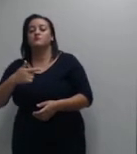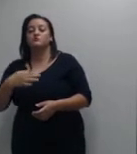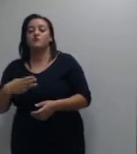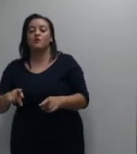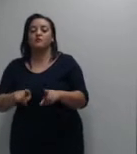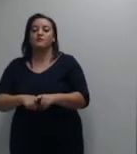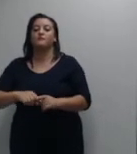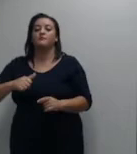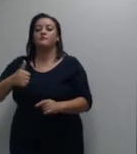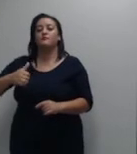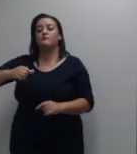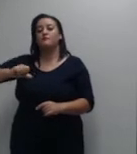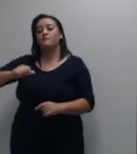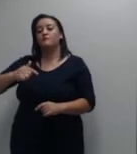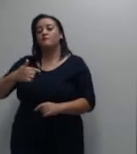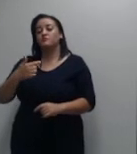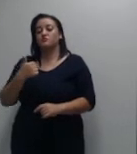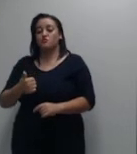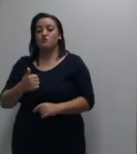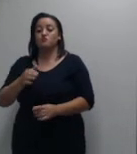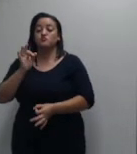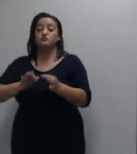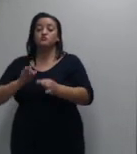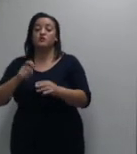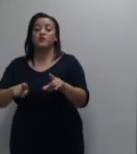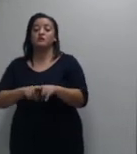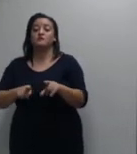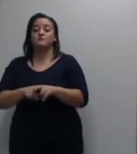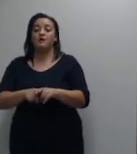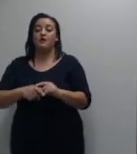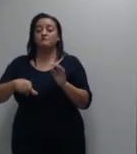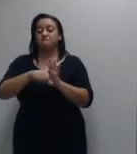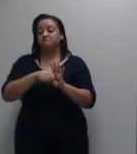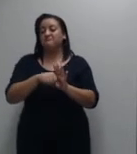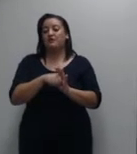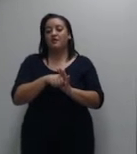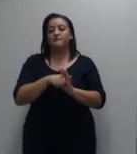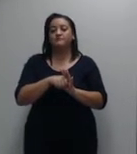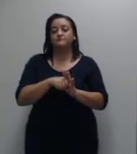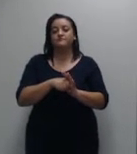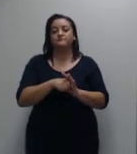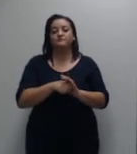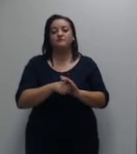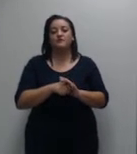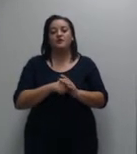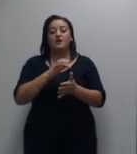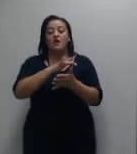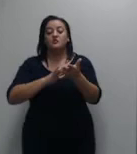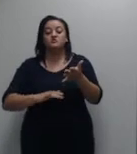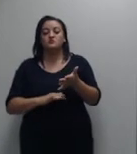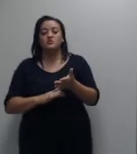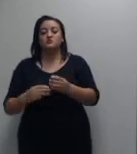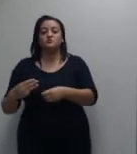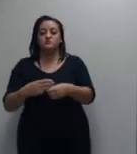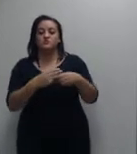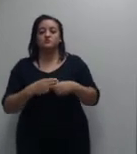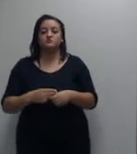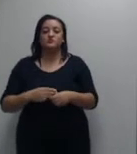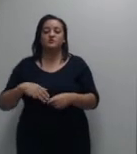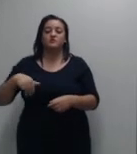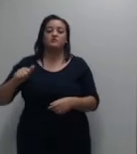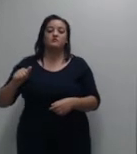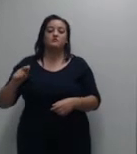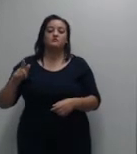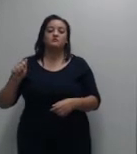e 21 as quais julgaram irregulares as contas do município de Magalhães de